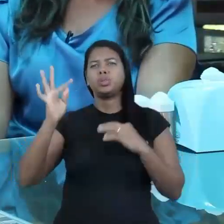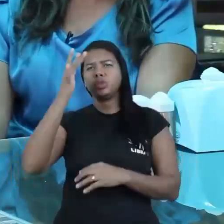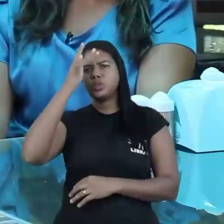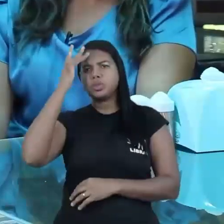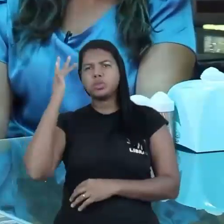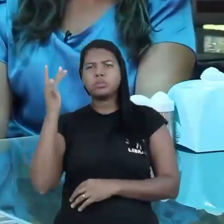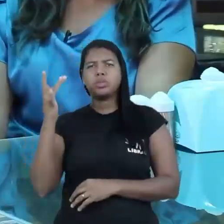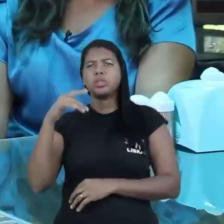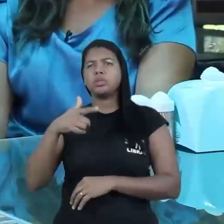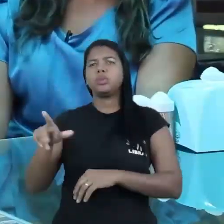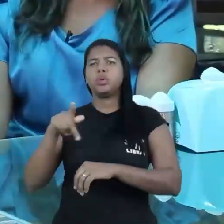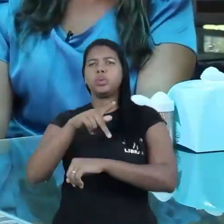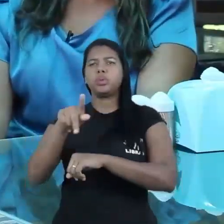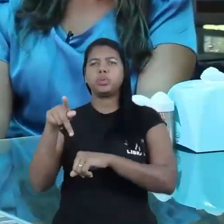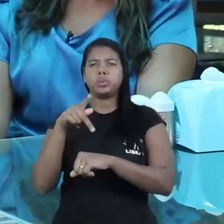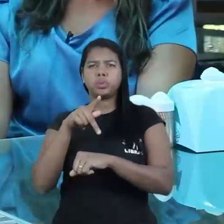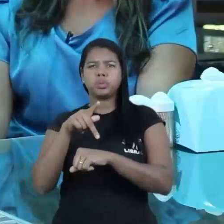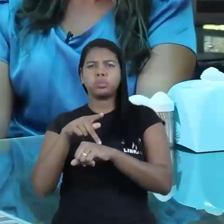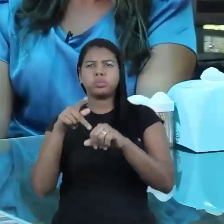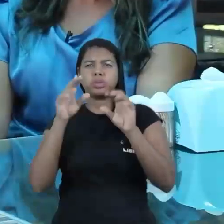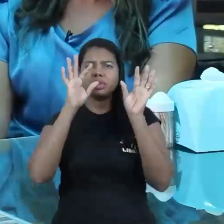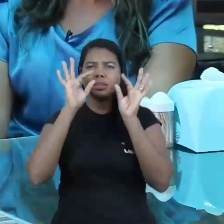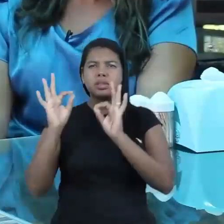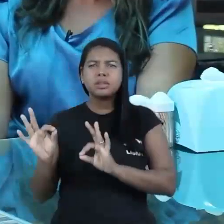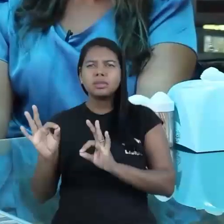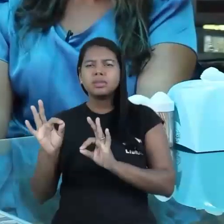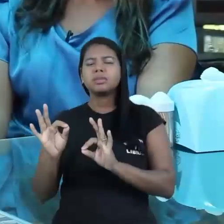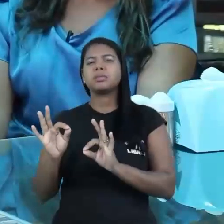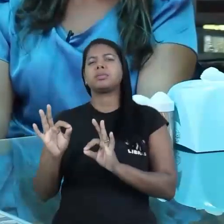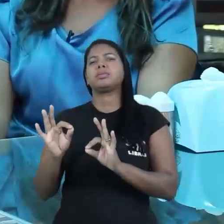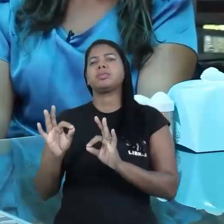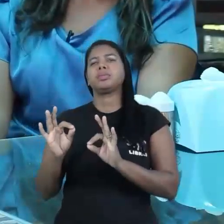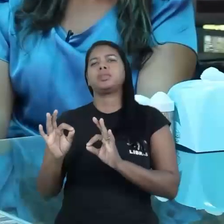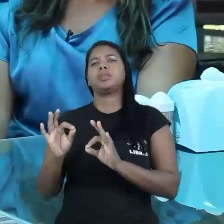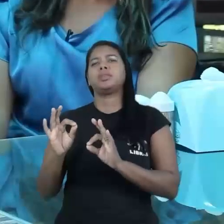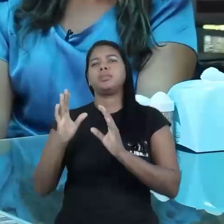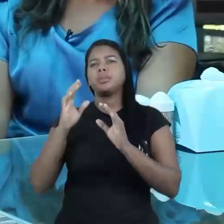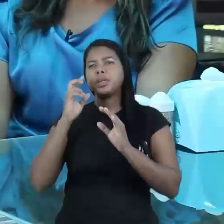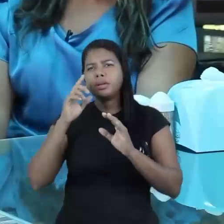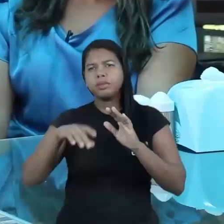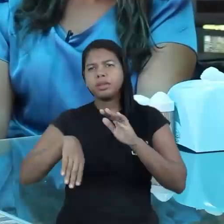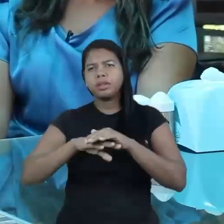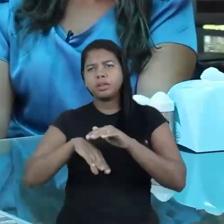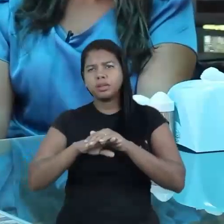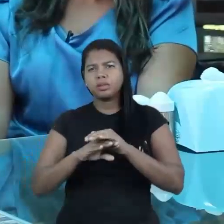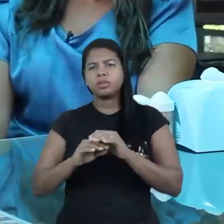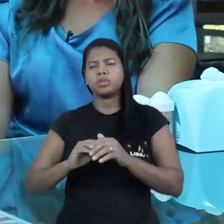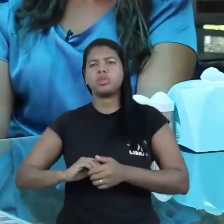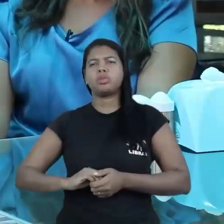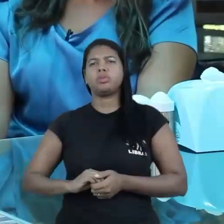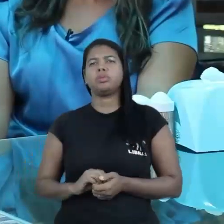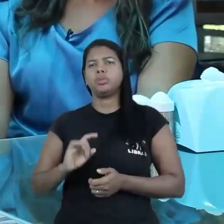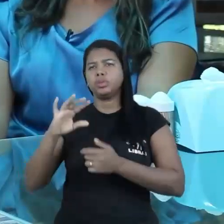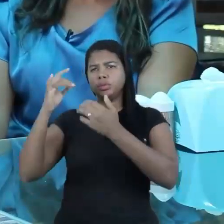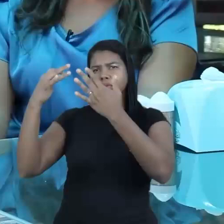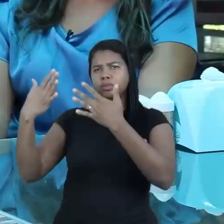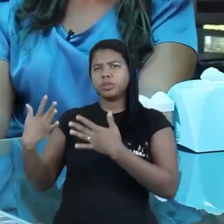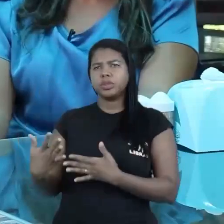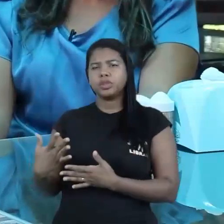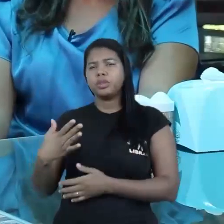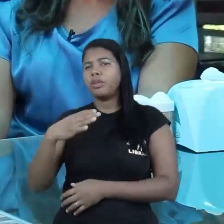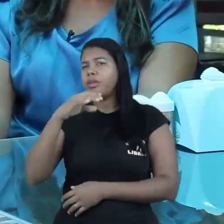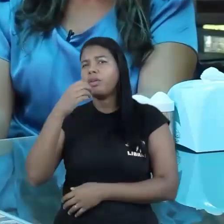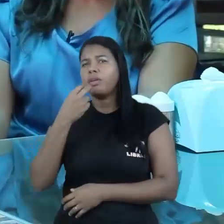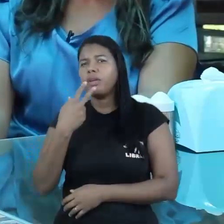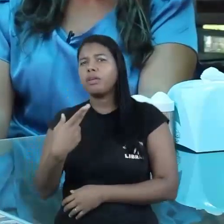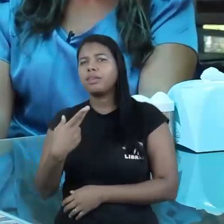outros países para assistir os jogos. Isso foi muito desafiador, porque, para começar, que a gente só falava a língua portuguesa.